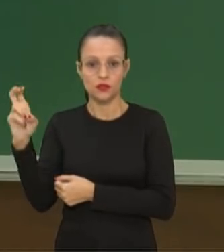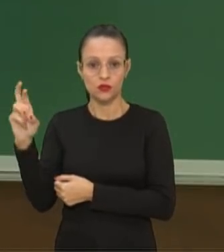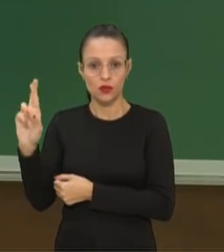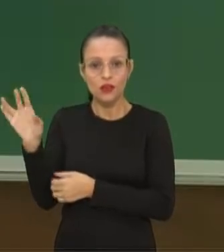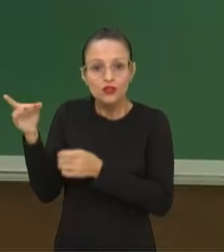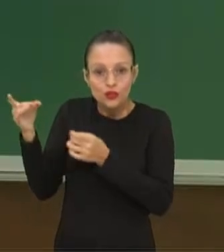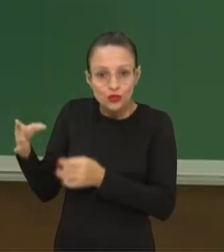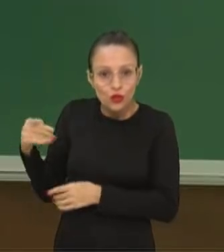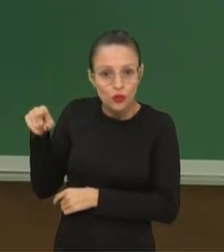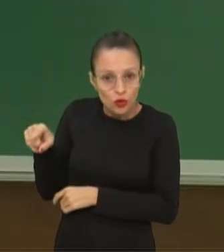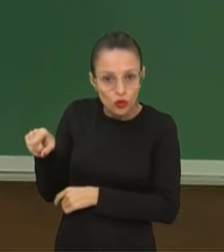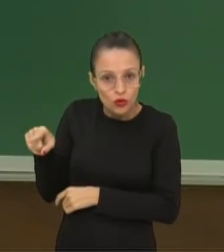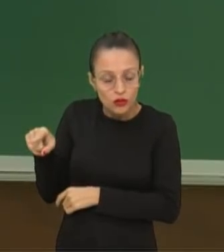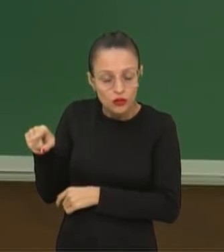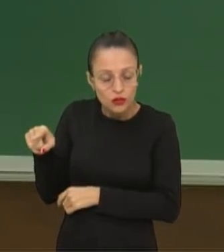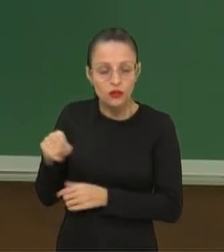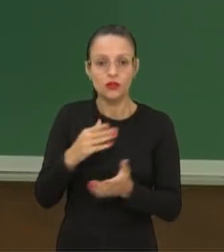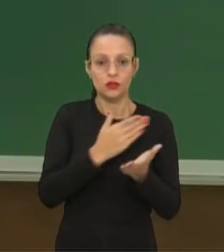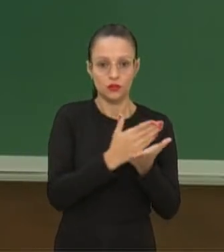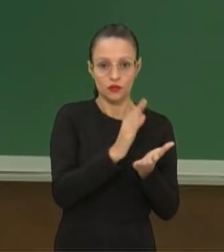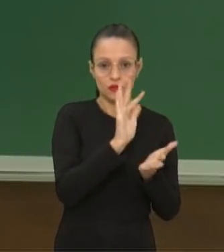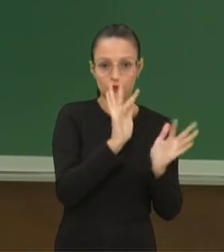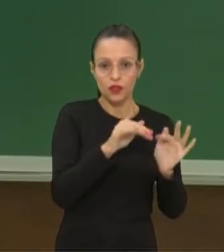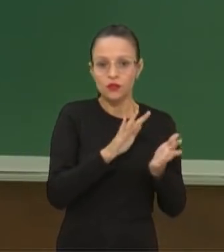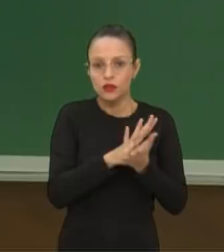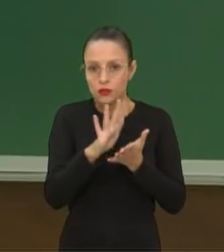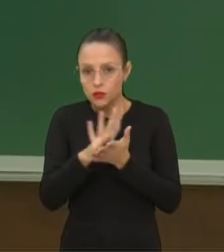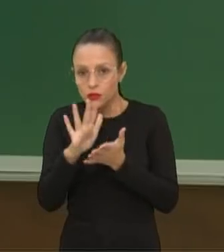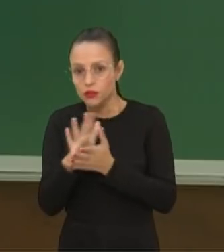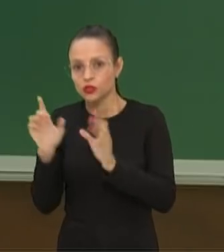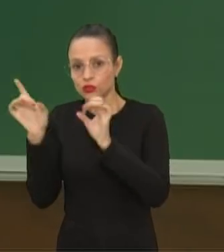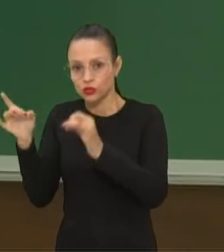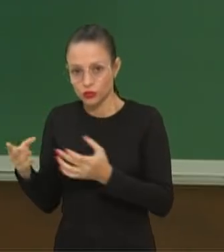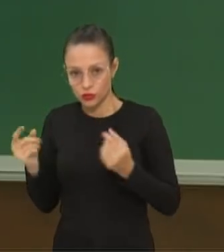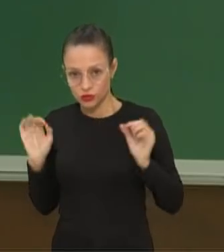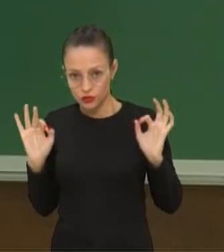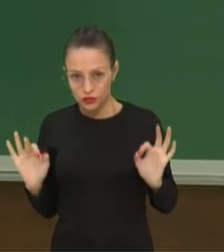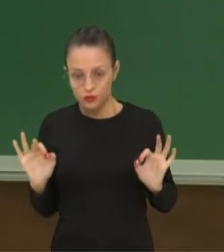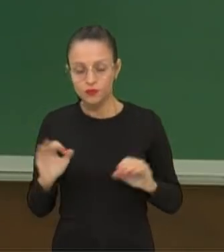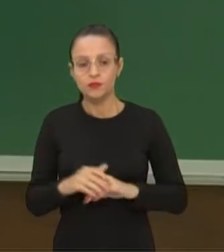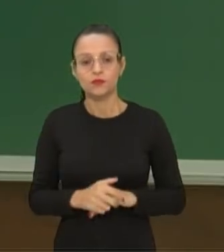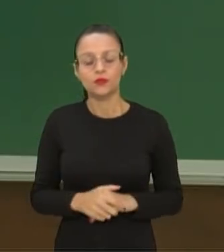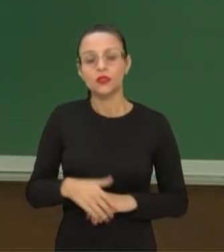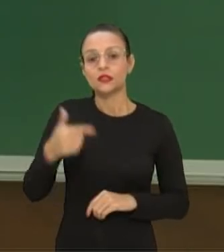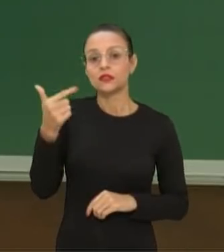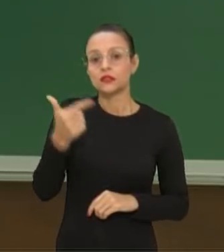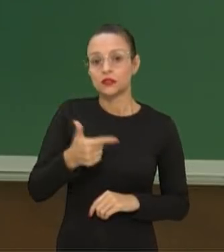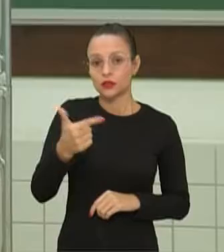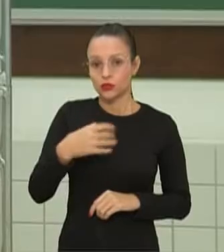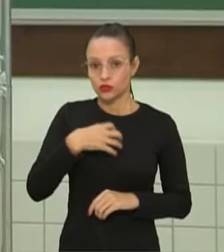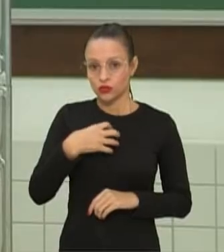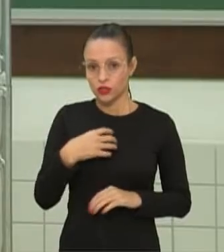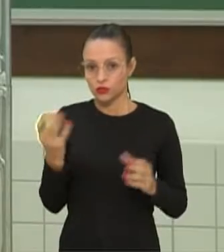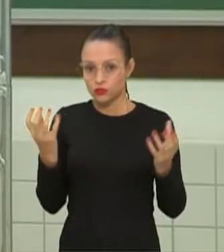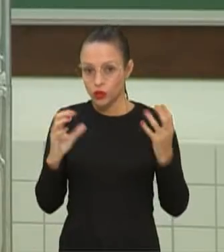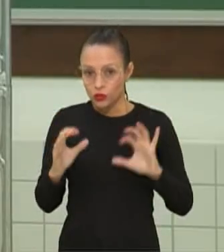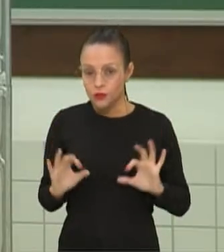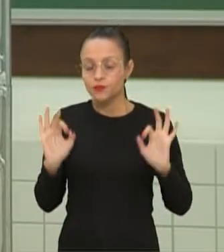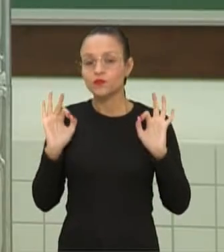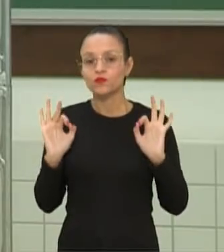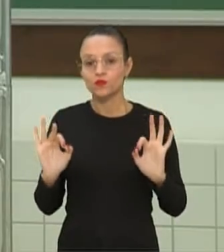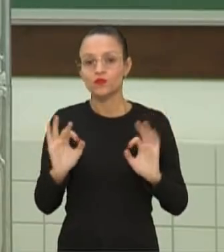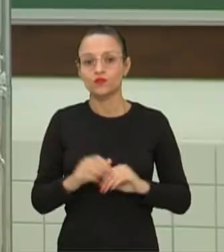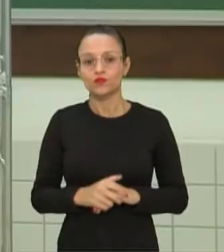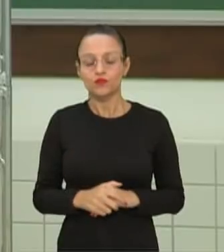é o que sobra. Então, você tem a quantia inicial, tira as despesas e sobra alguma coisa. Segunda maneira de montar. Você